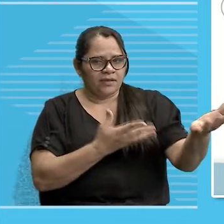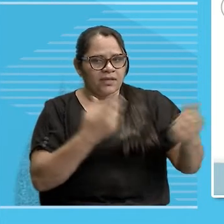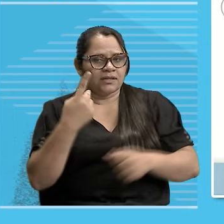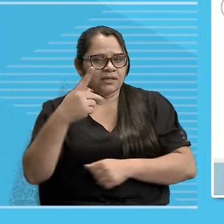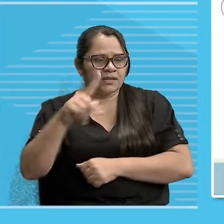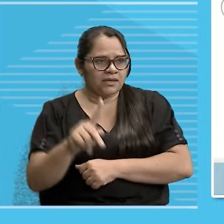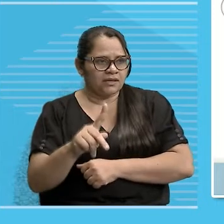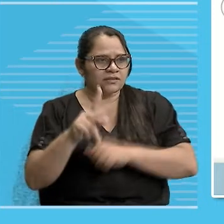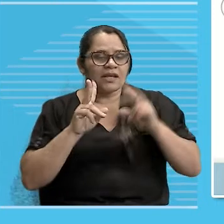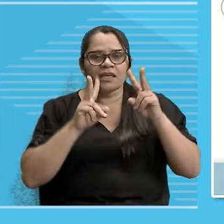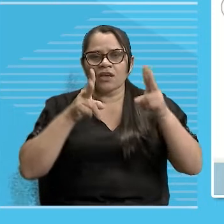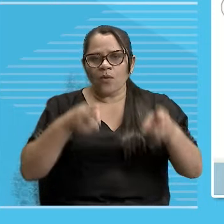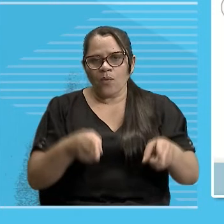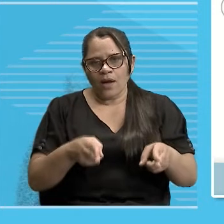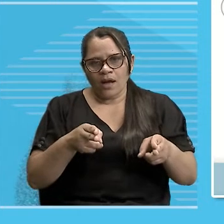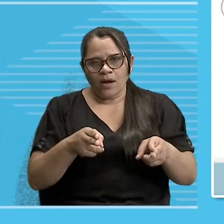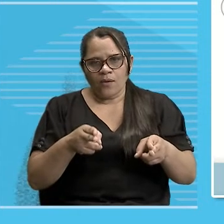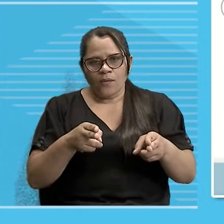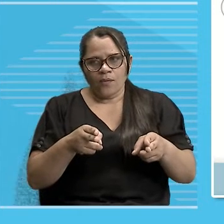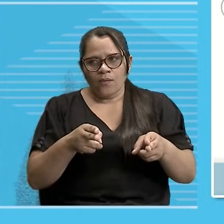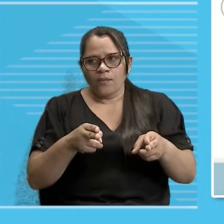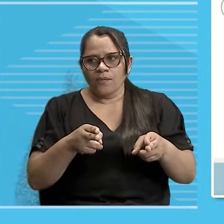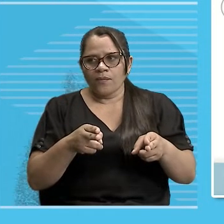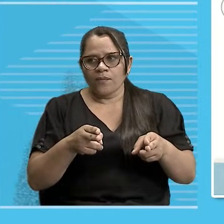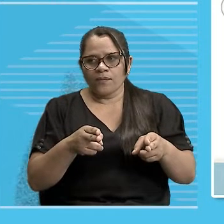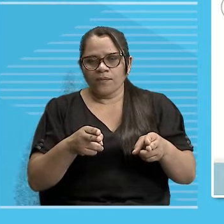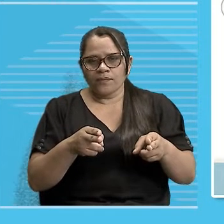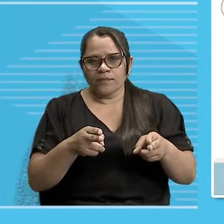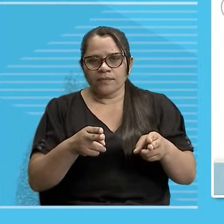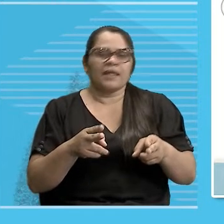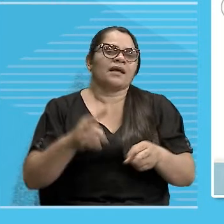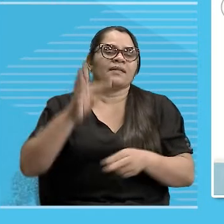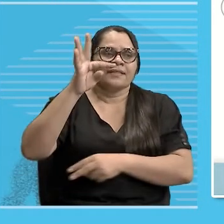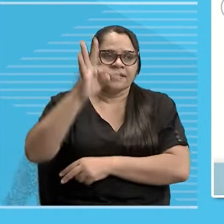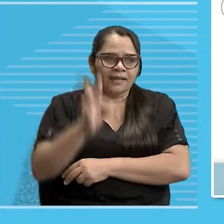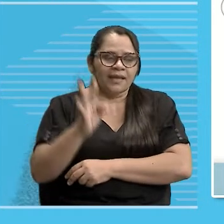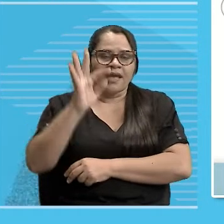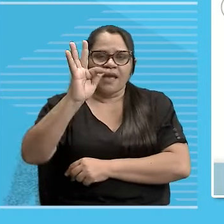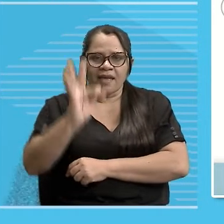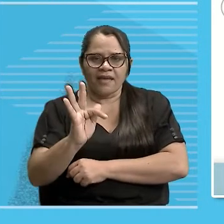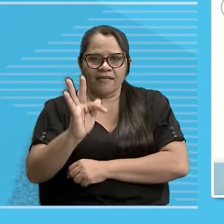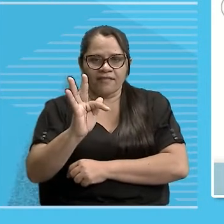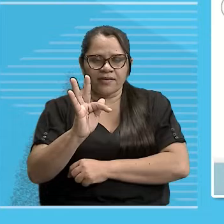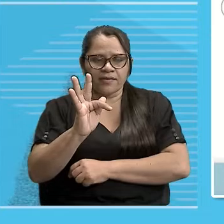seja igual na escala Fahrenheit.